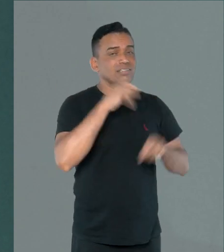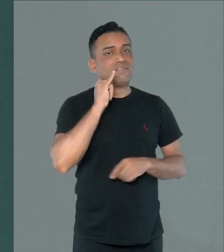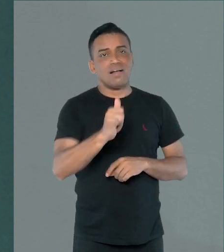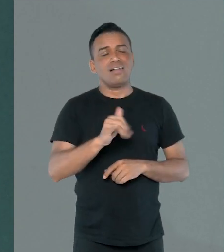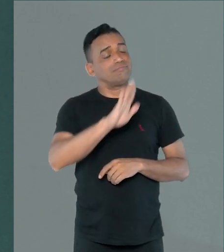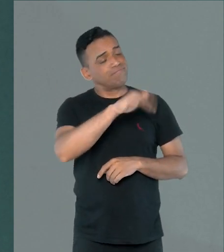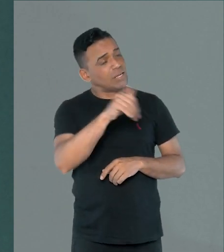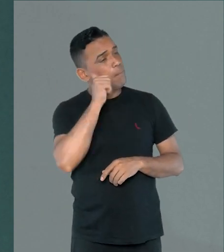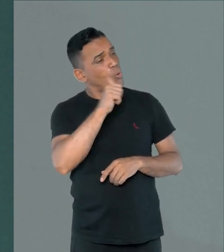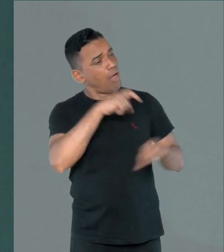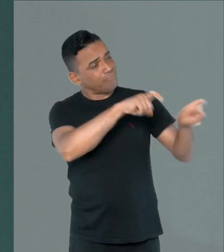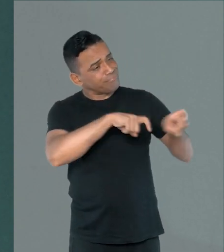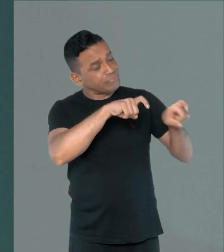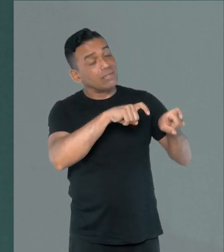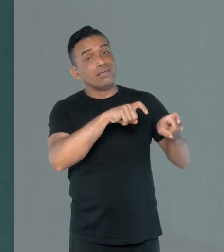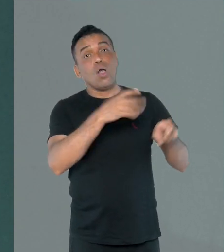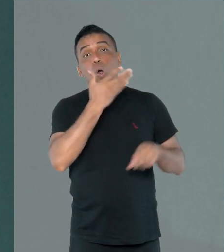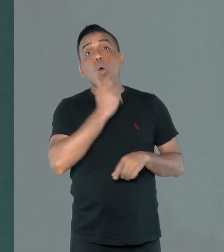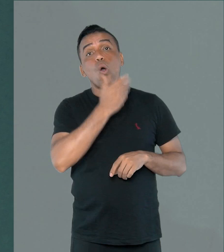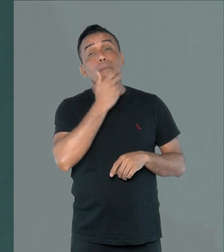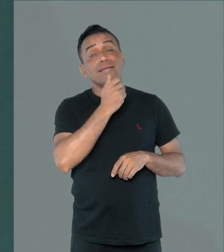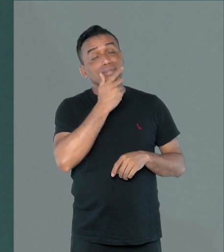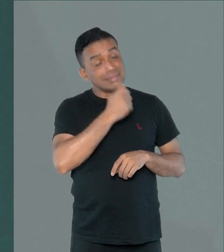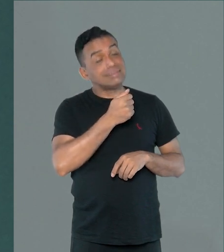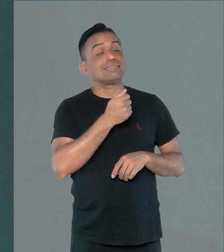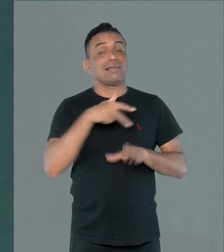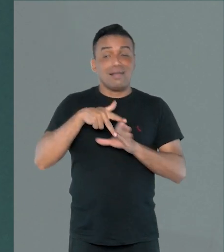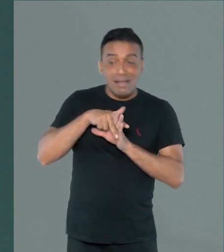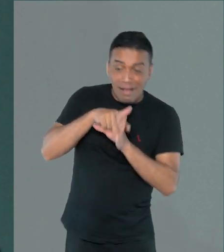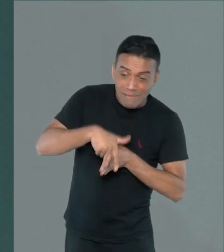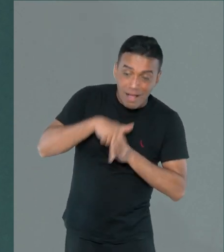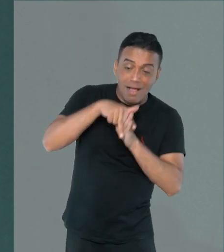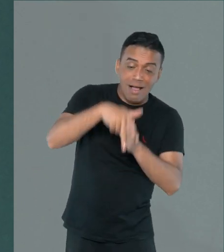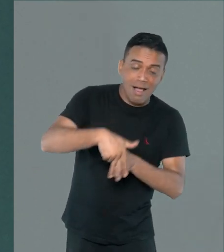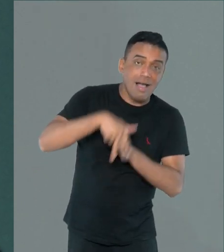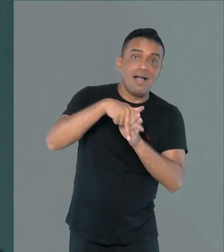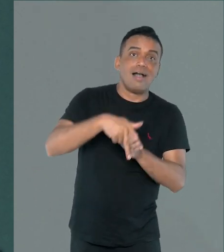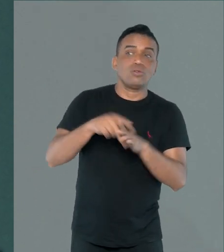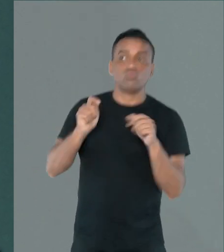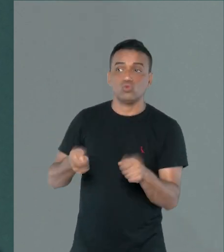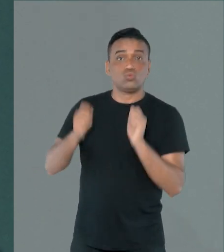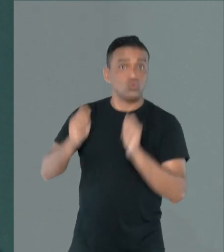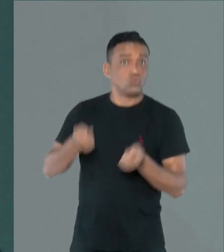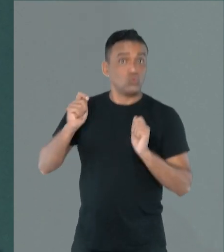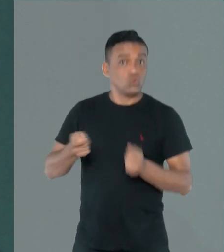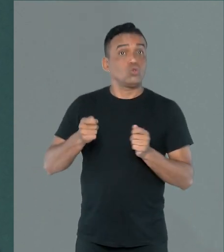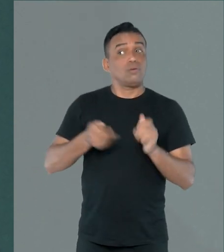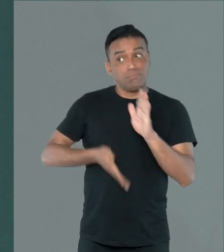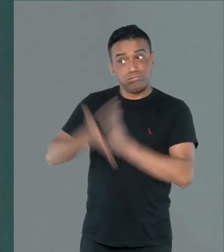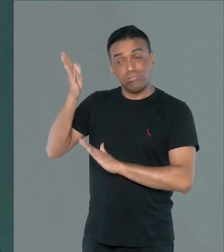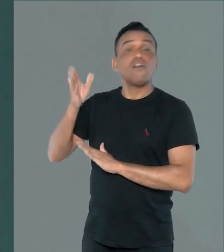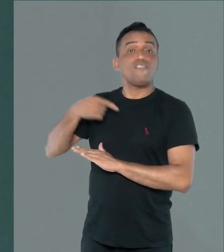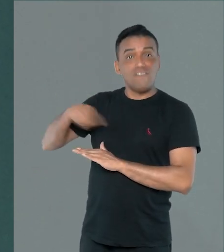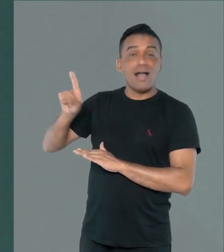homens, os cavalos e as charretes, se não me engano, estão indo para a guerra. Vocês agora vão ser os homens,